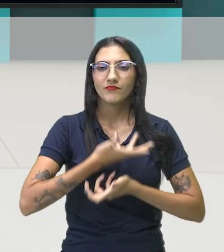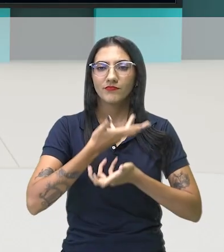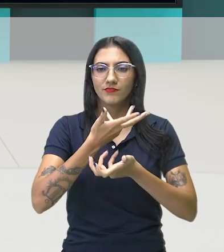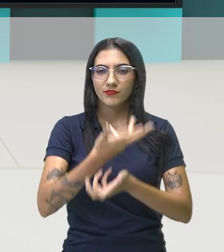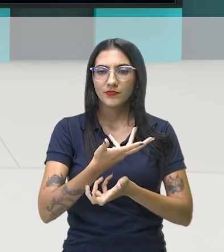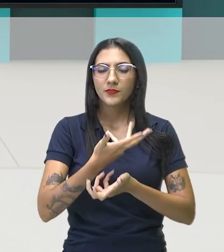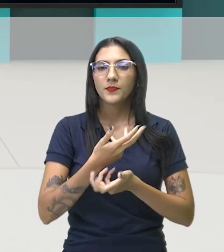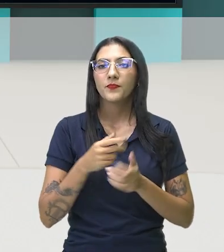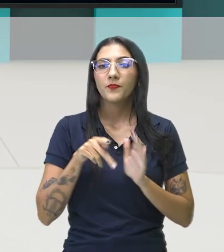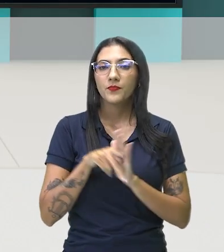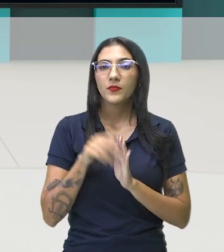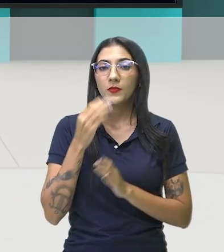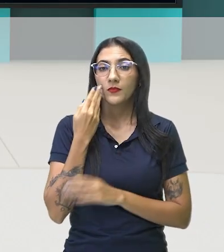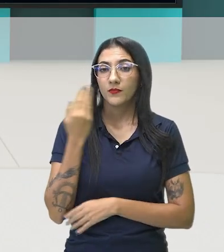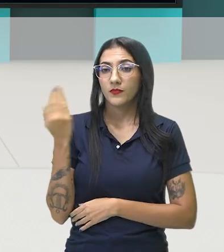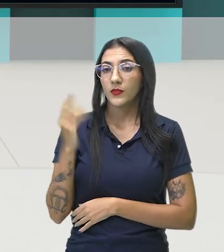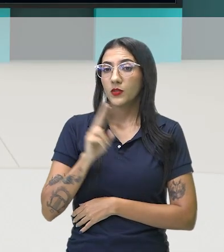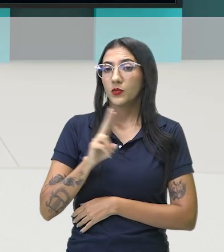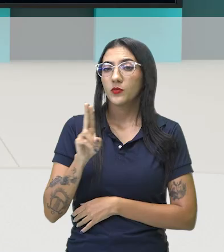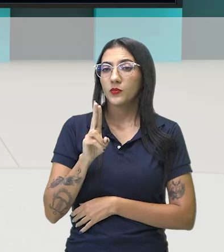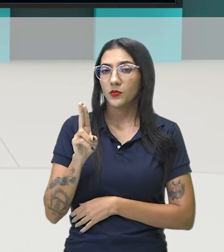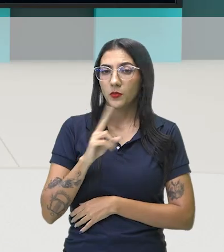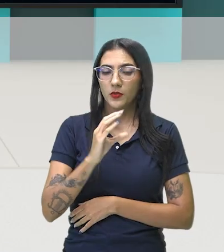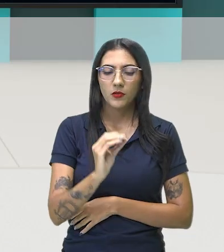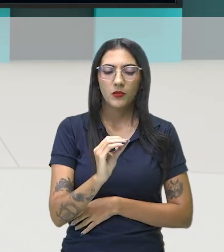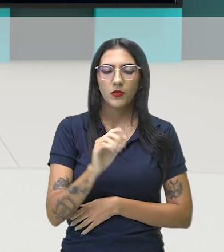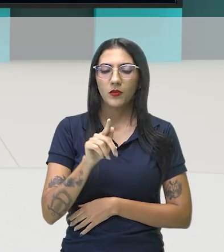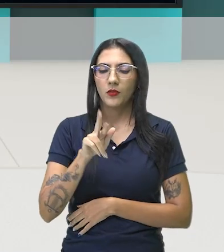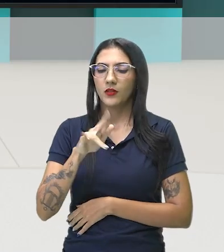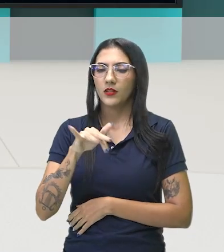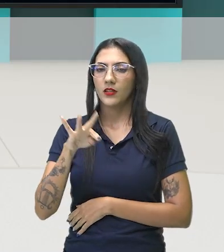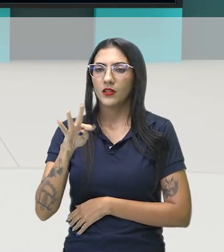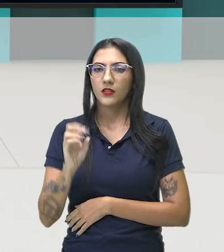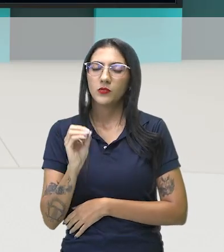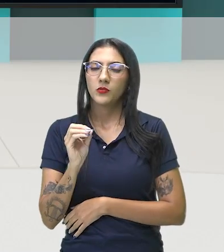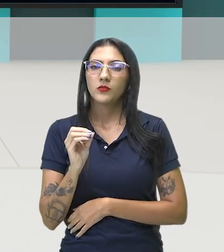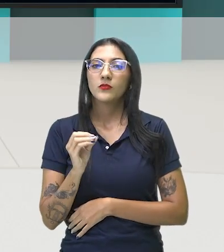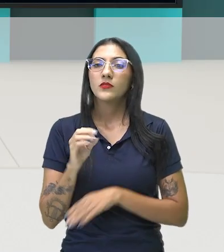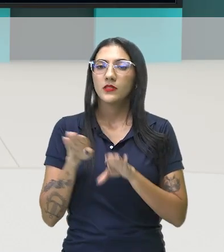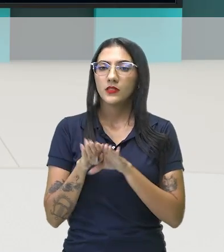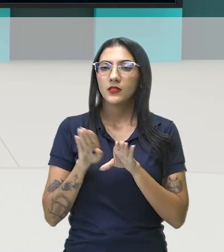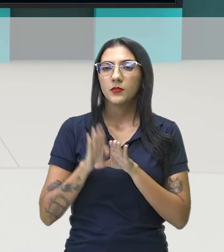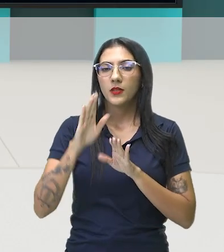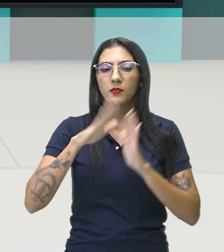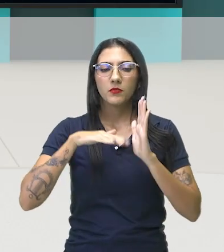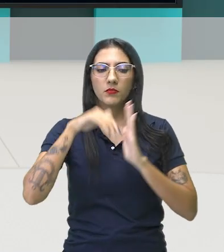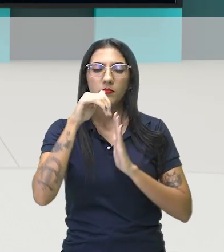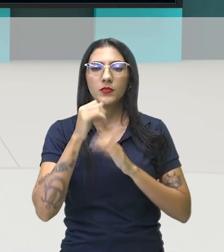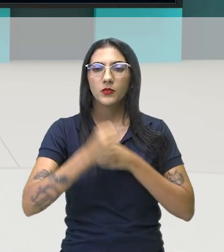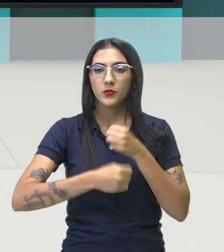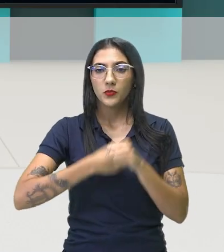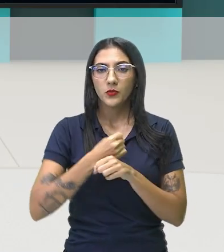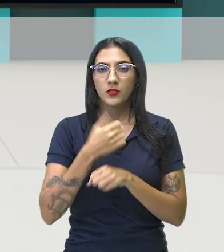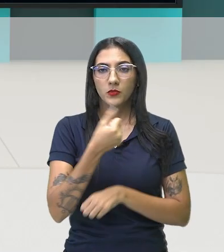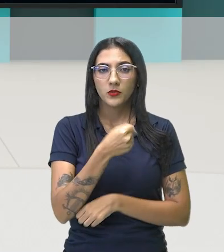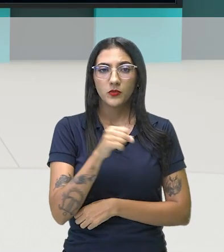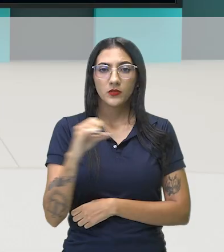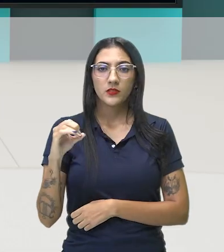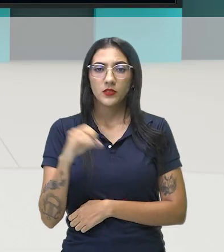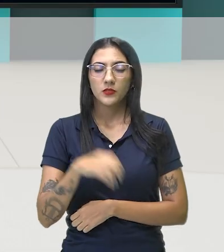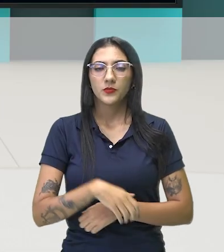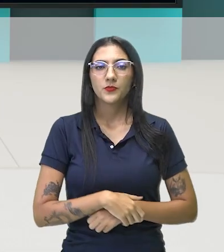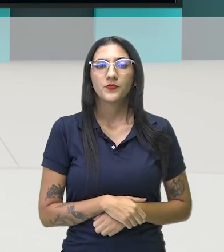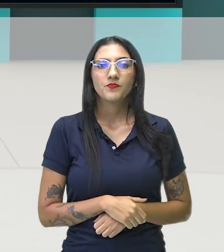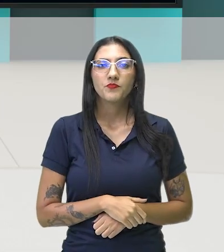expressionista, chamada O Grito, de Edvard Munch, também pintada no ano de 1800. Como vocês